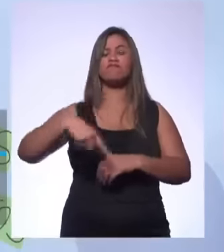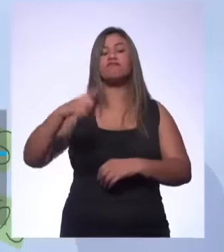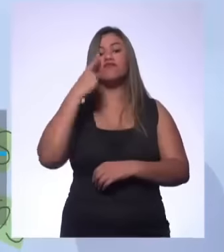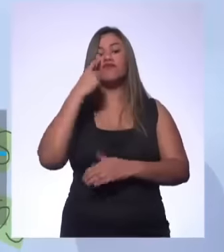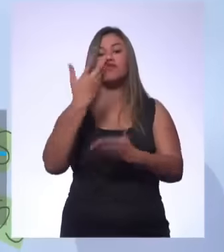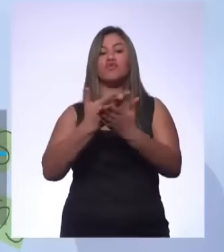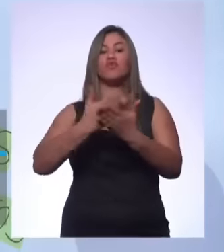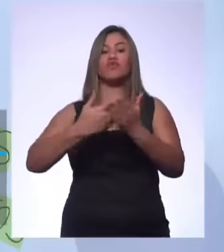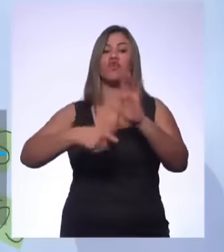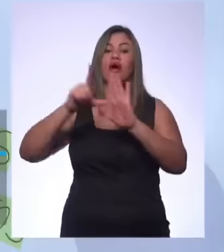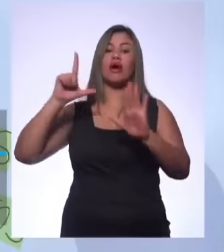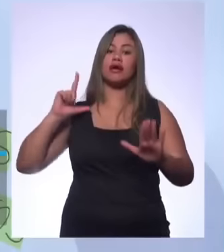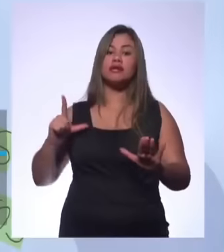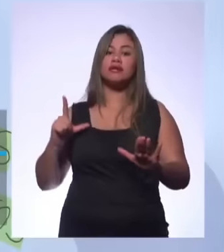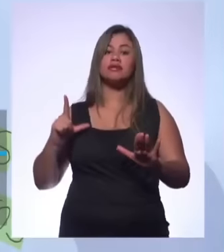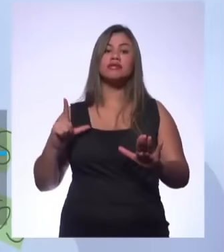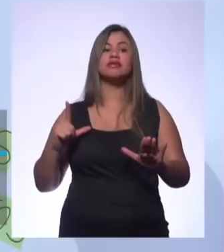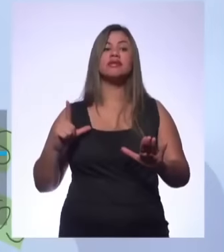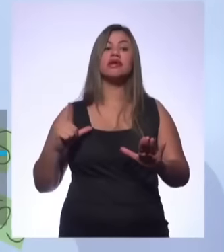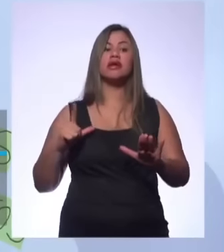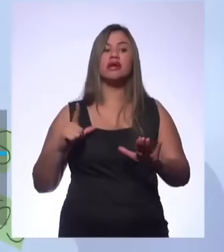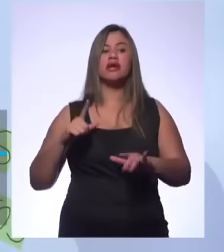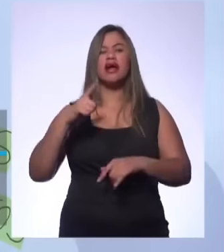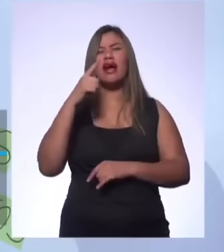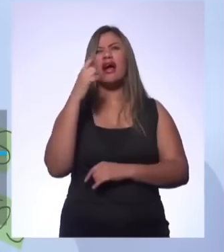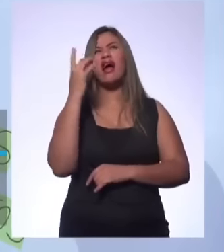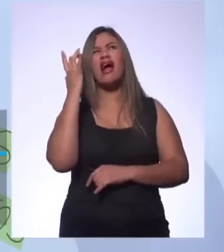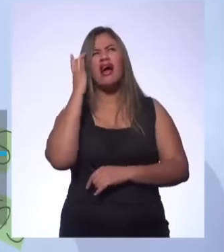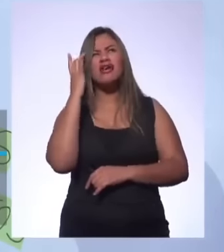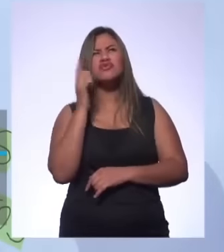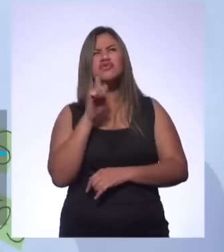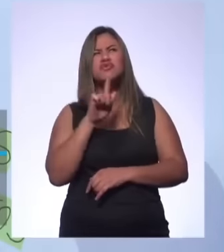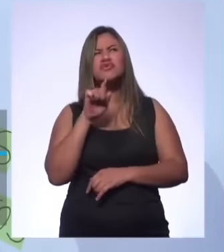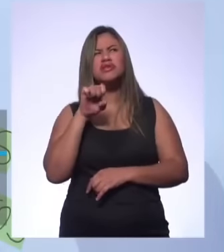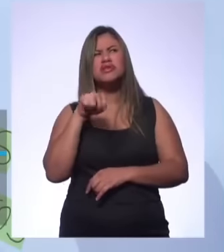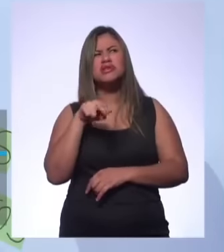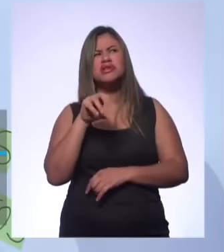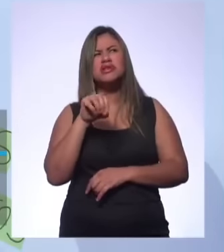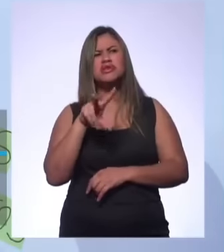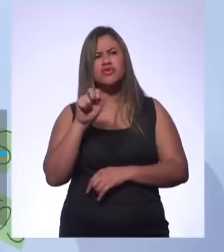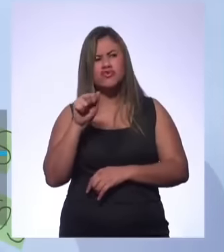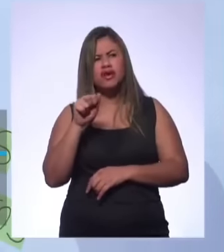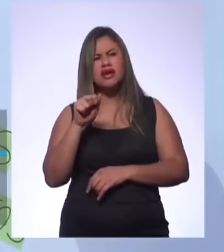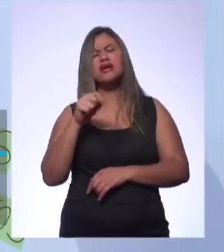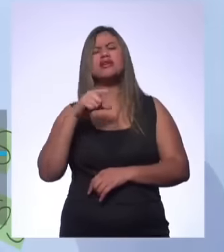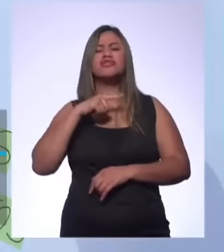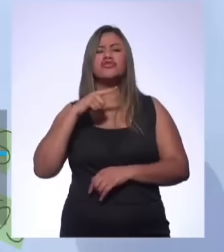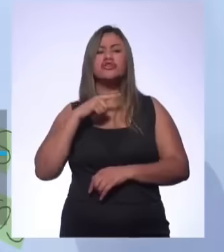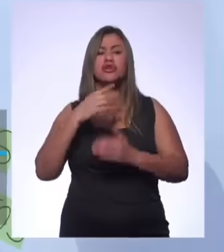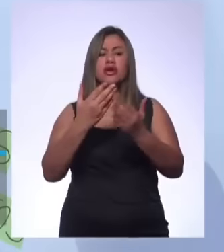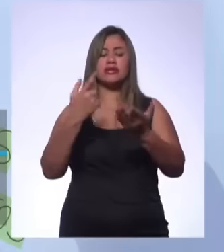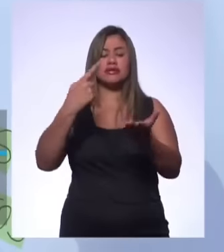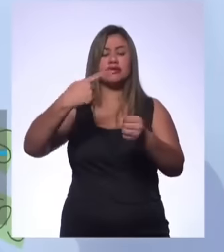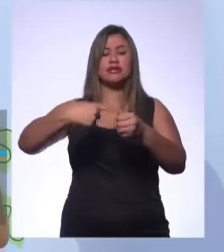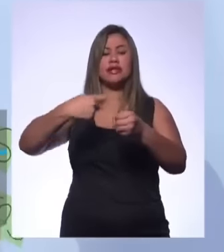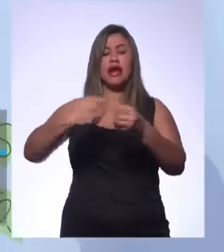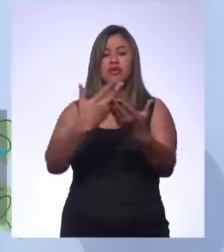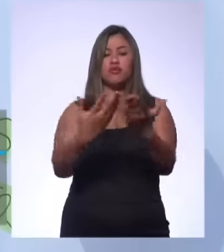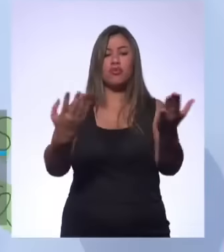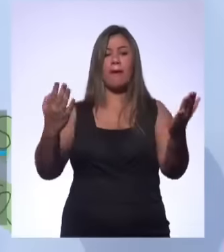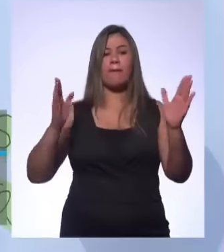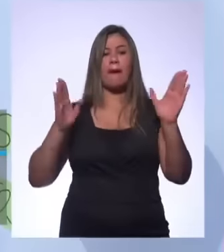anterior, uma cidade, foi Gênova, se eu não me engano, que vocês viram uma cidade lá toda murada. Então, elas eram muradas. Aí